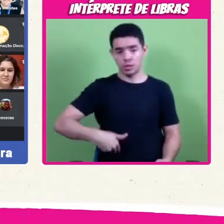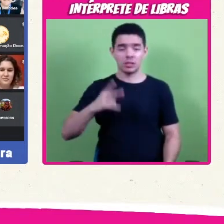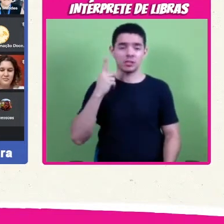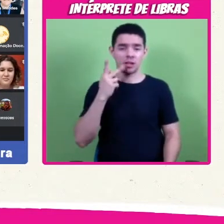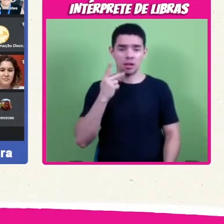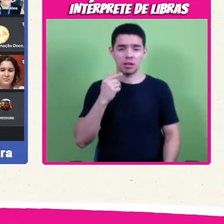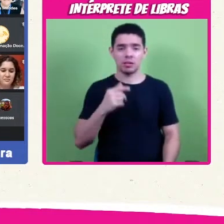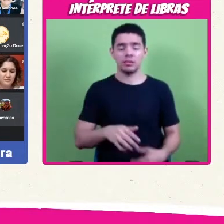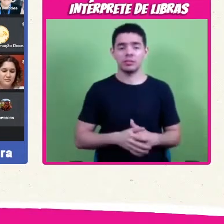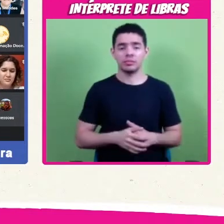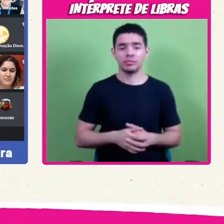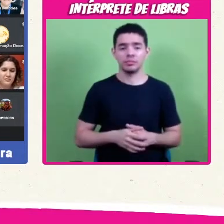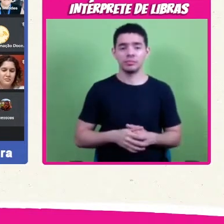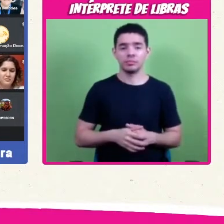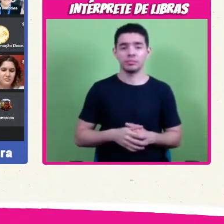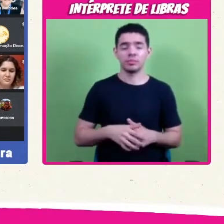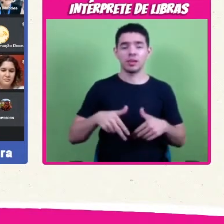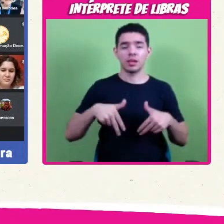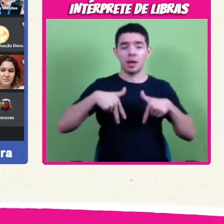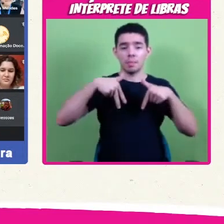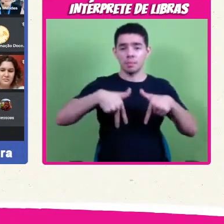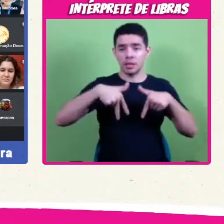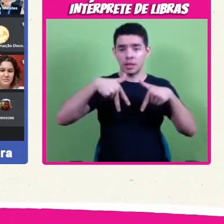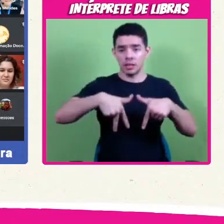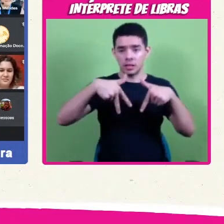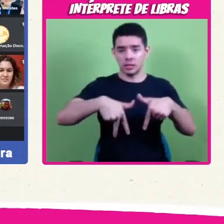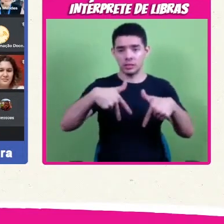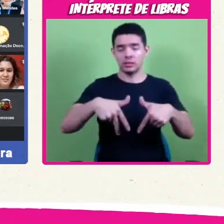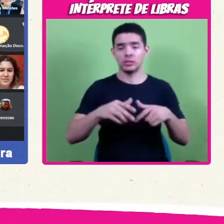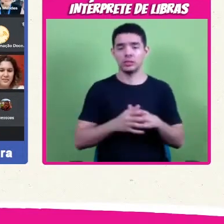da Articulação Brasileira de Lésbicas.